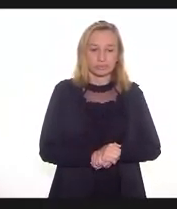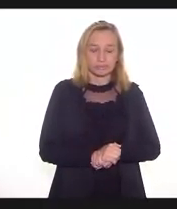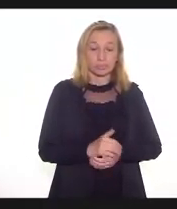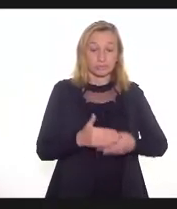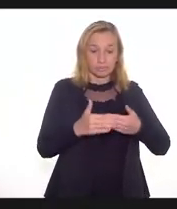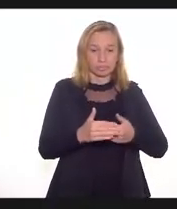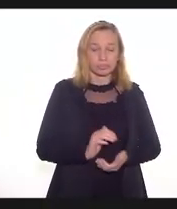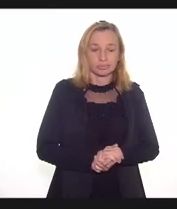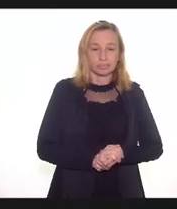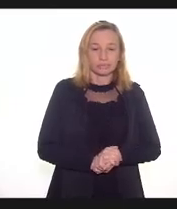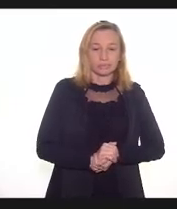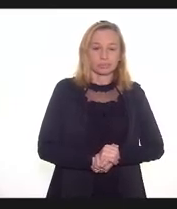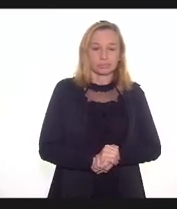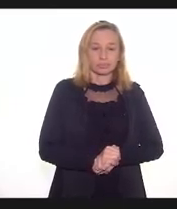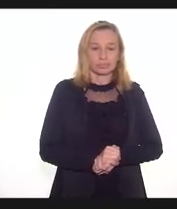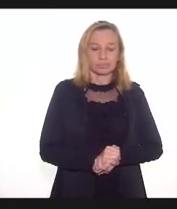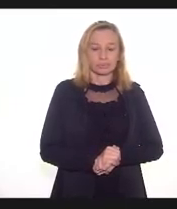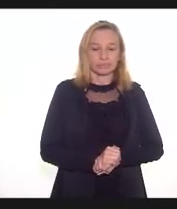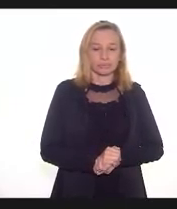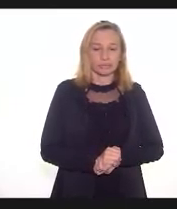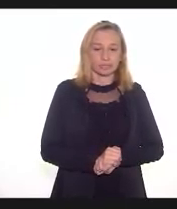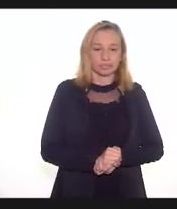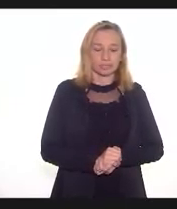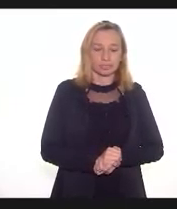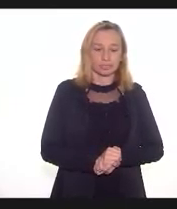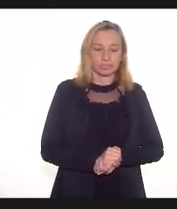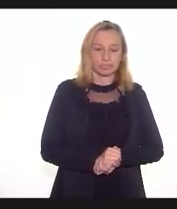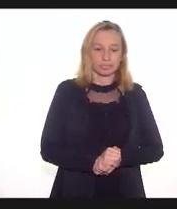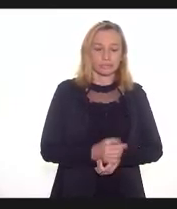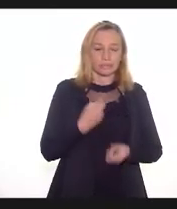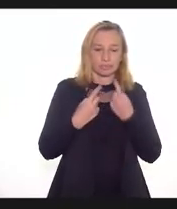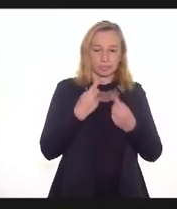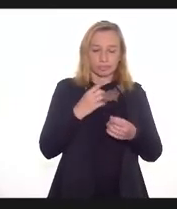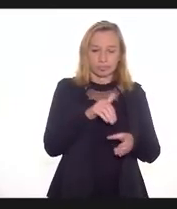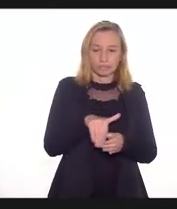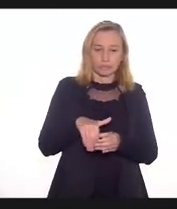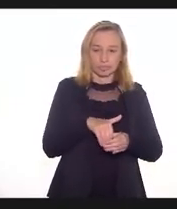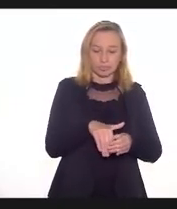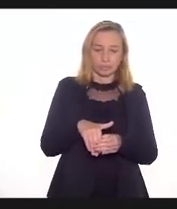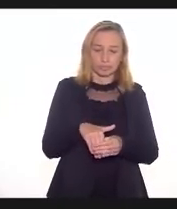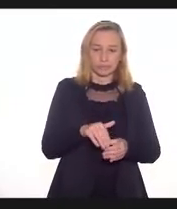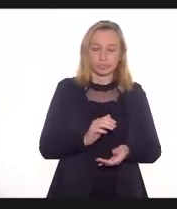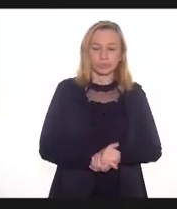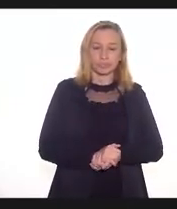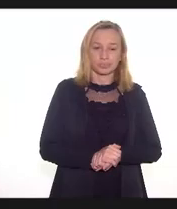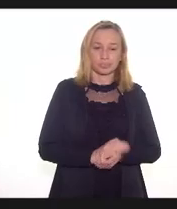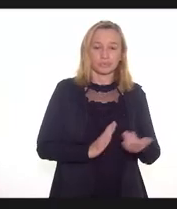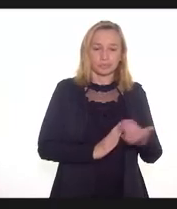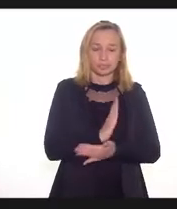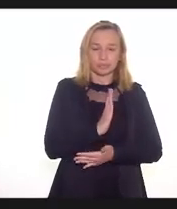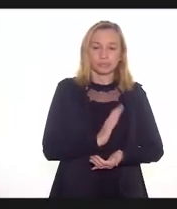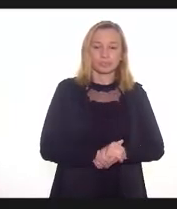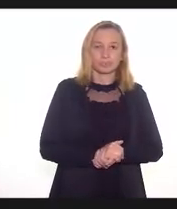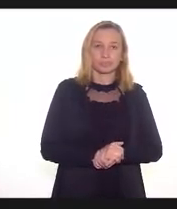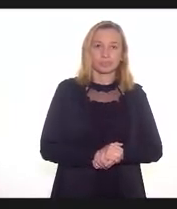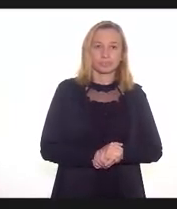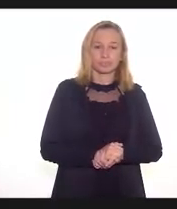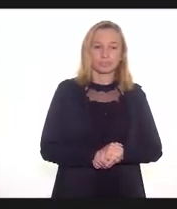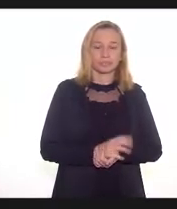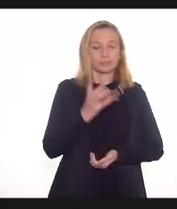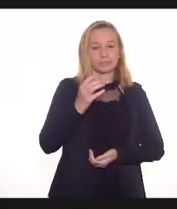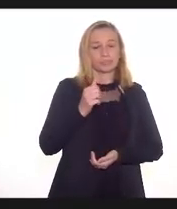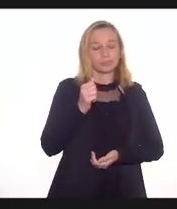Então, pela constitucionalidade com emenda, em discussão, em votação, aprovado. Relator,